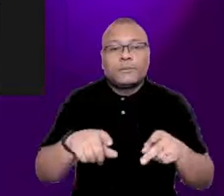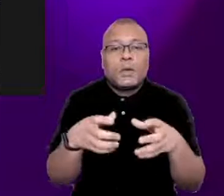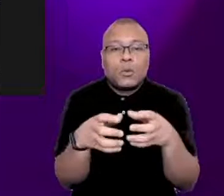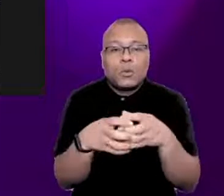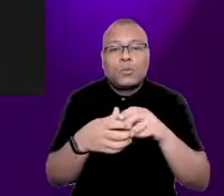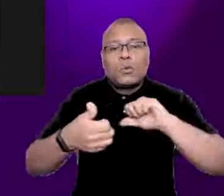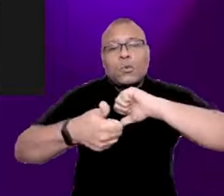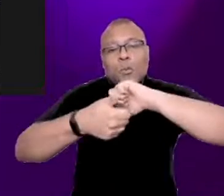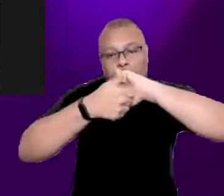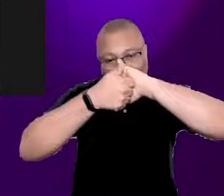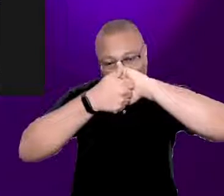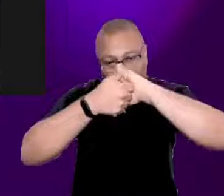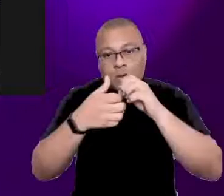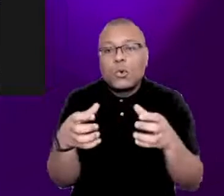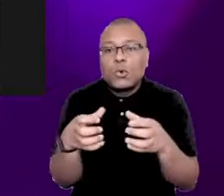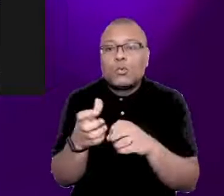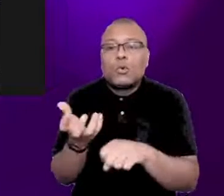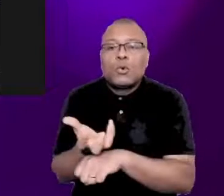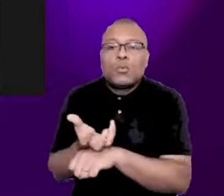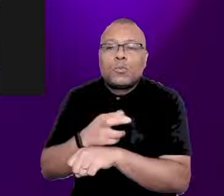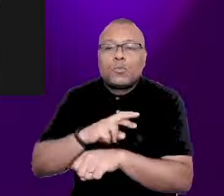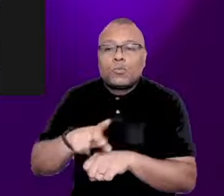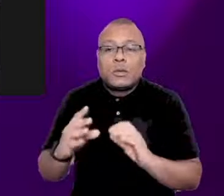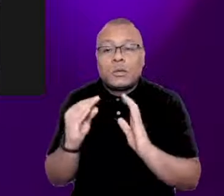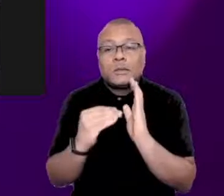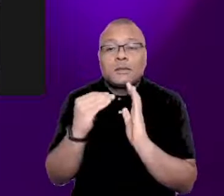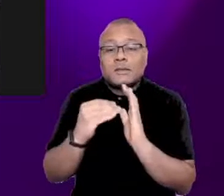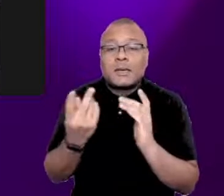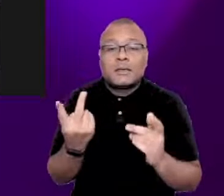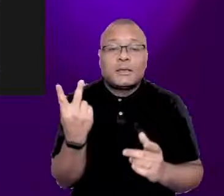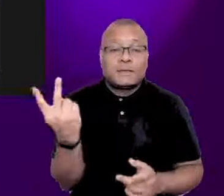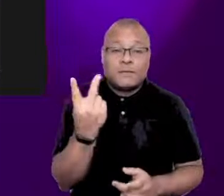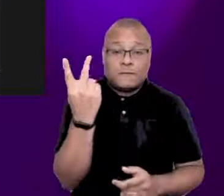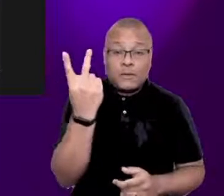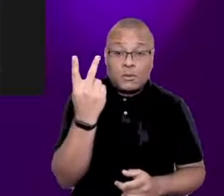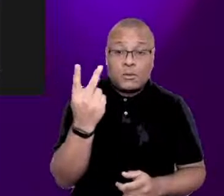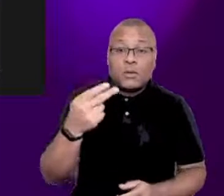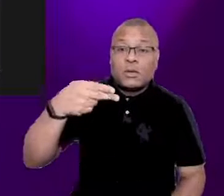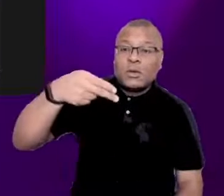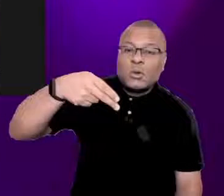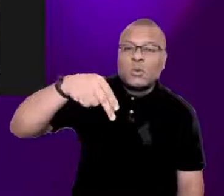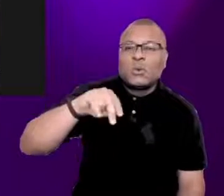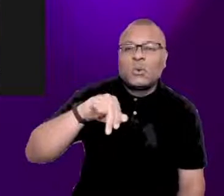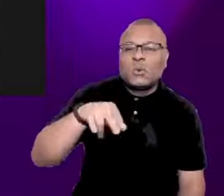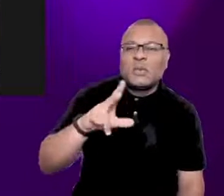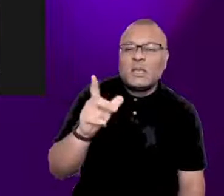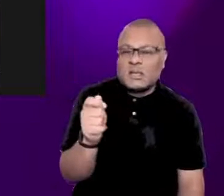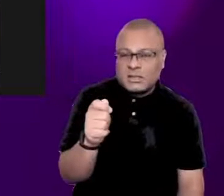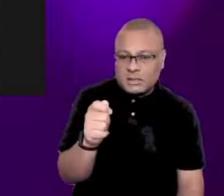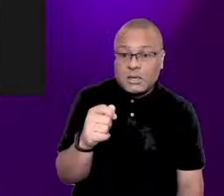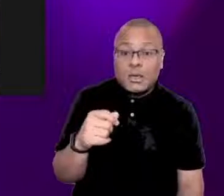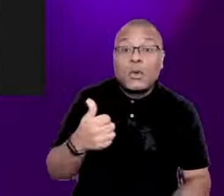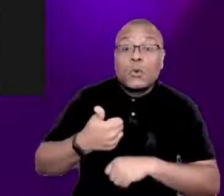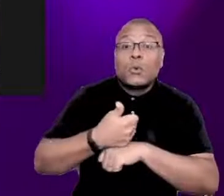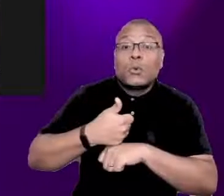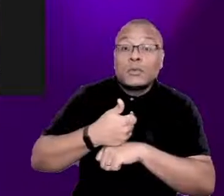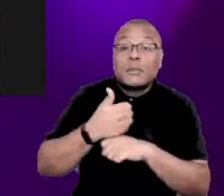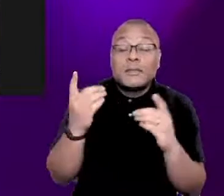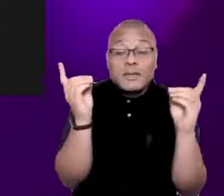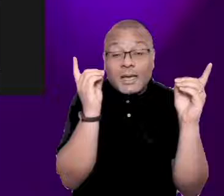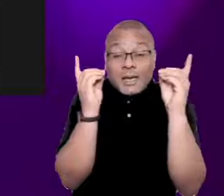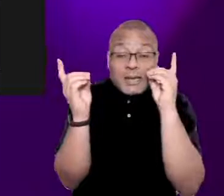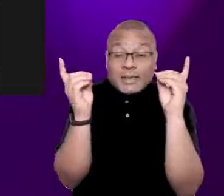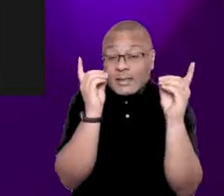qualidade, a equipe multi, a designer de valor e o ninja, que é o especialista em dados que